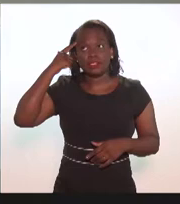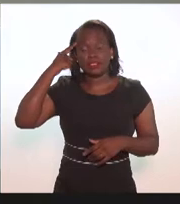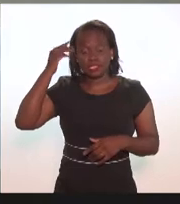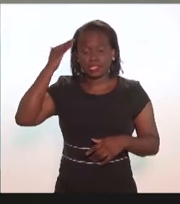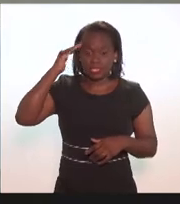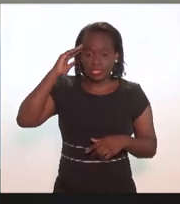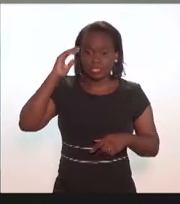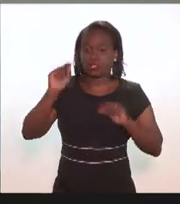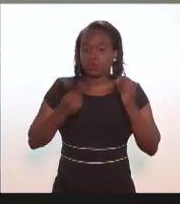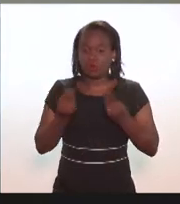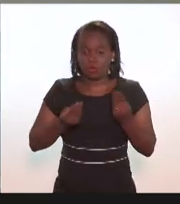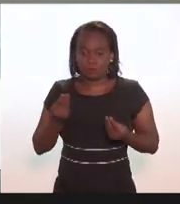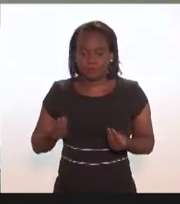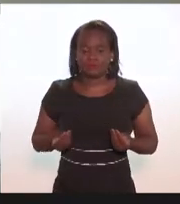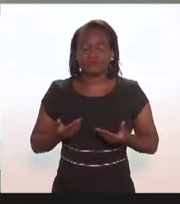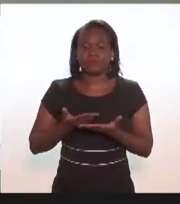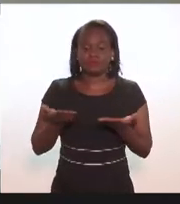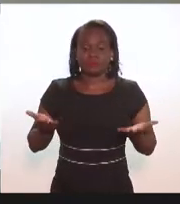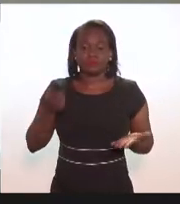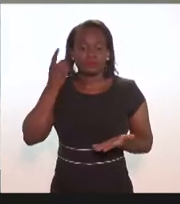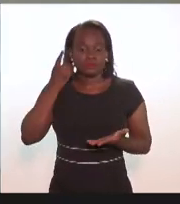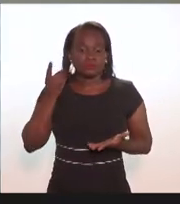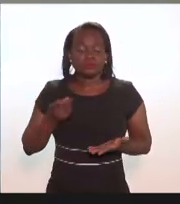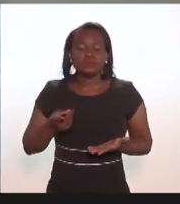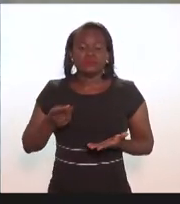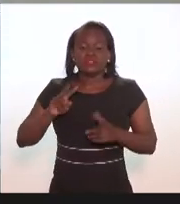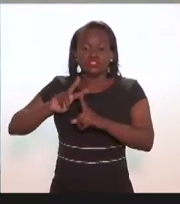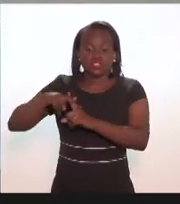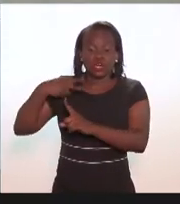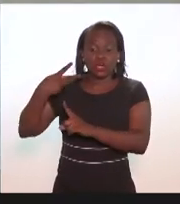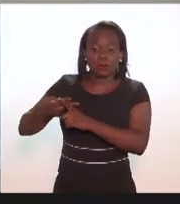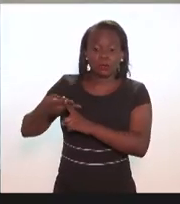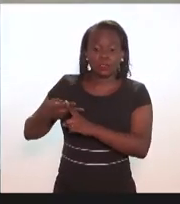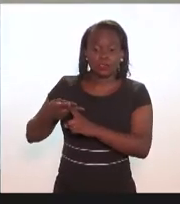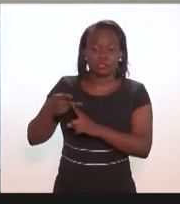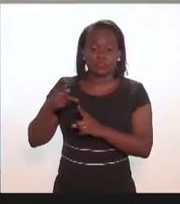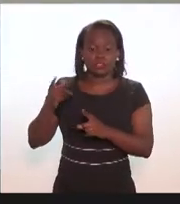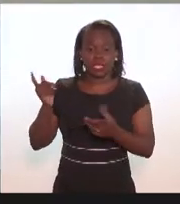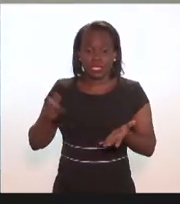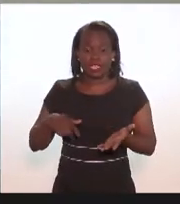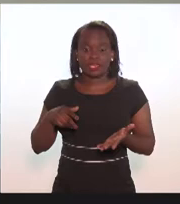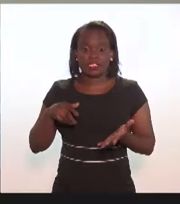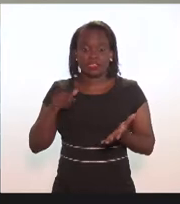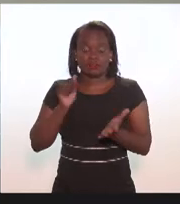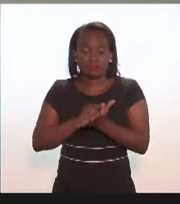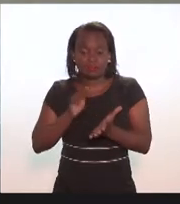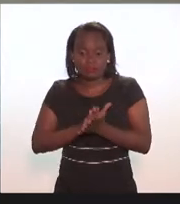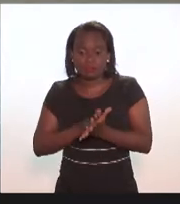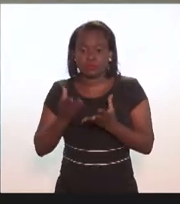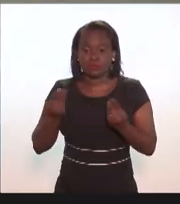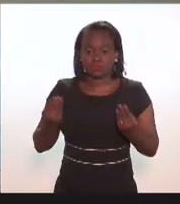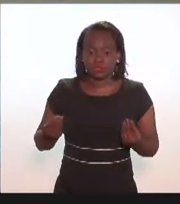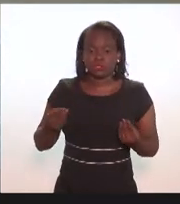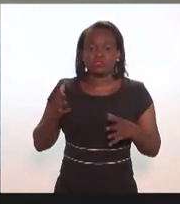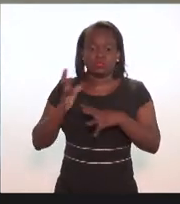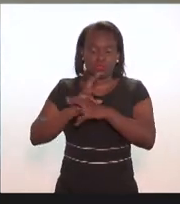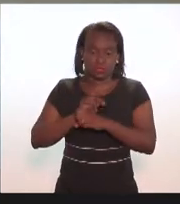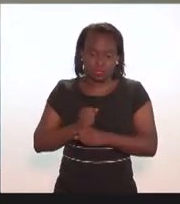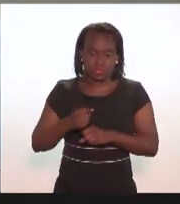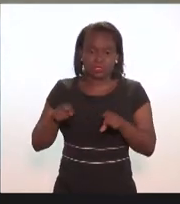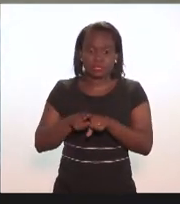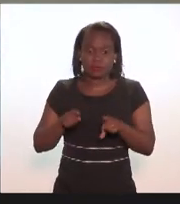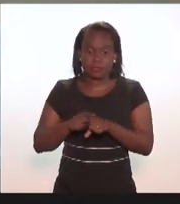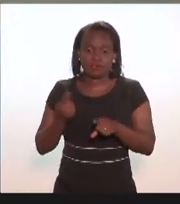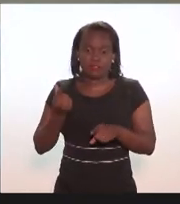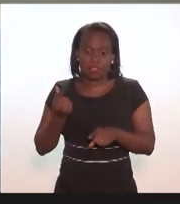senhores deputados e senhoras deputadas, a gente dobrou o número de autos de infração, tanto em quantidade quanto em